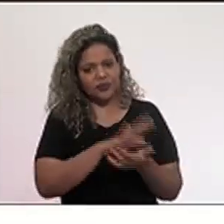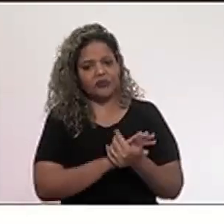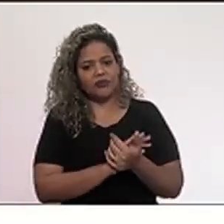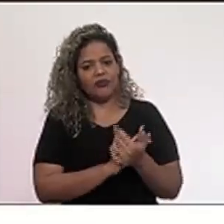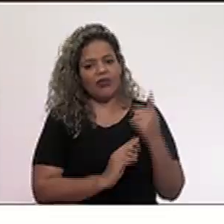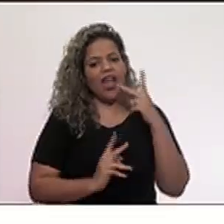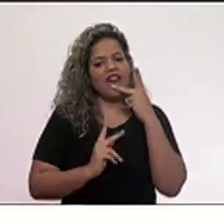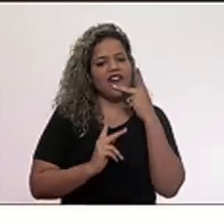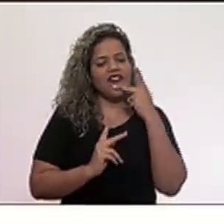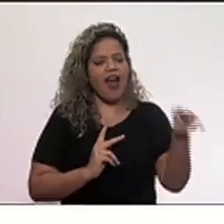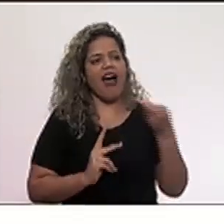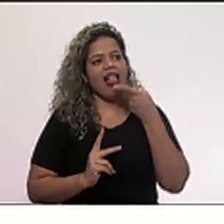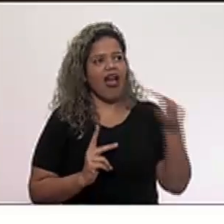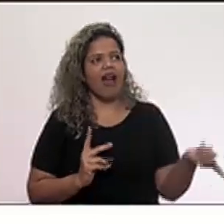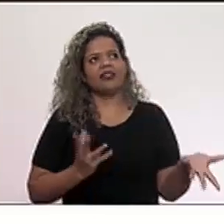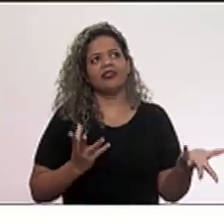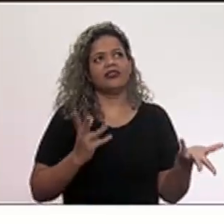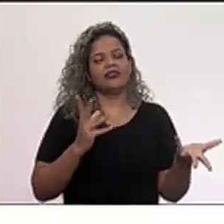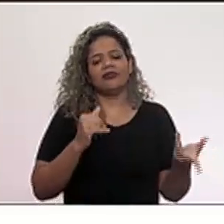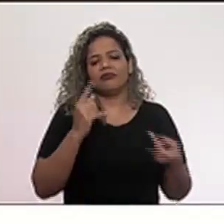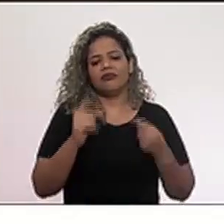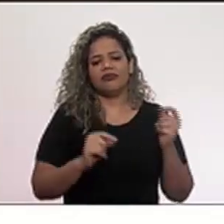a falácia do